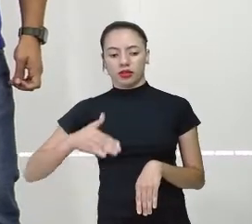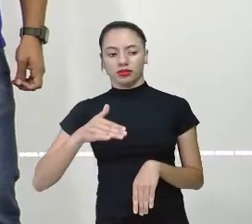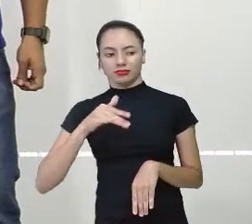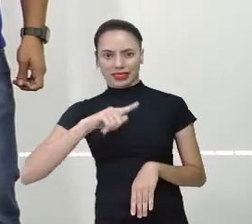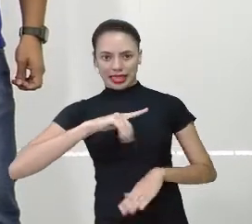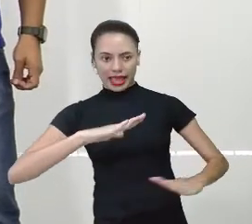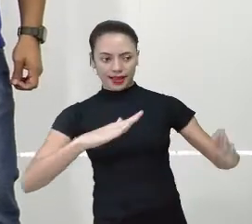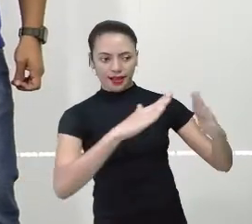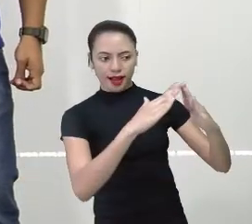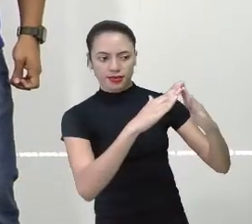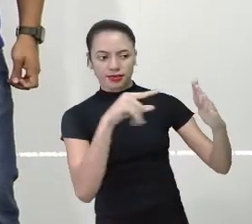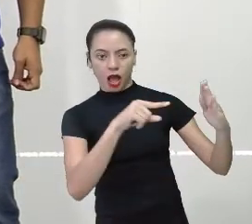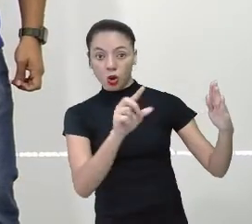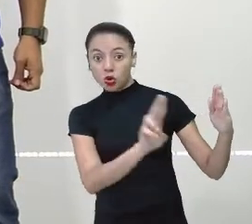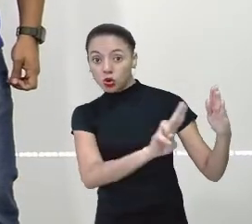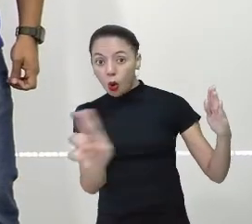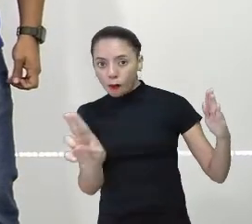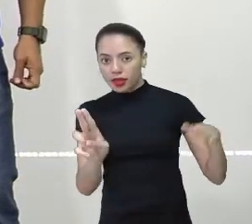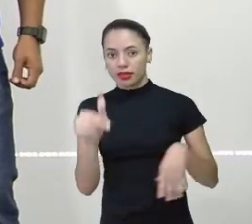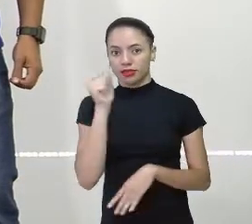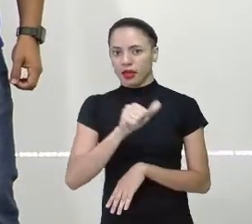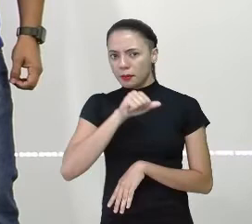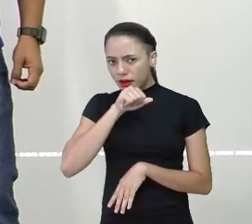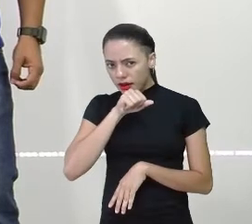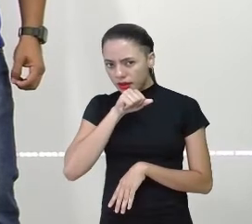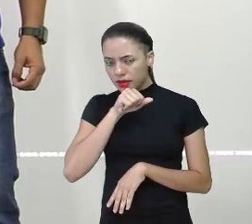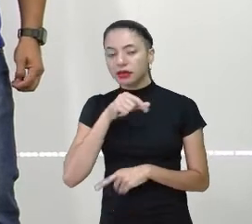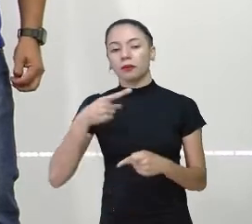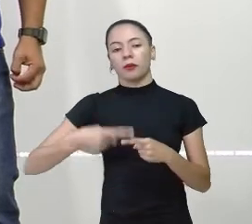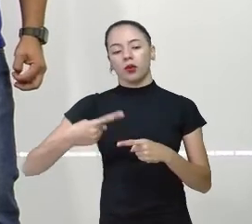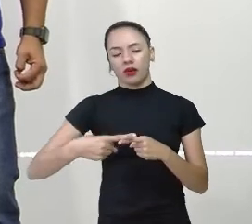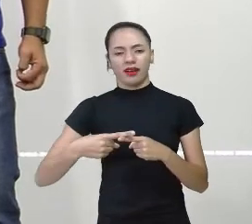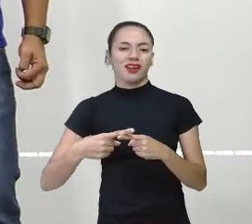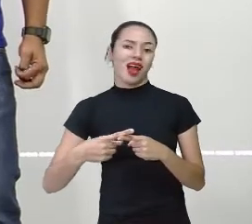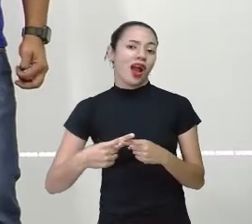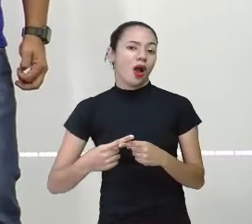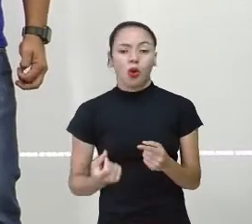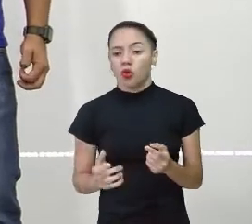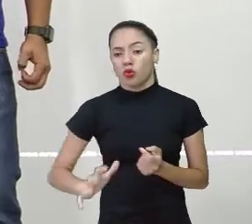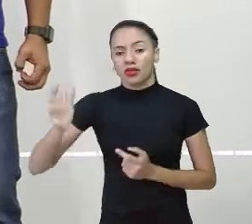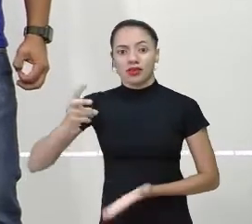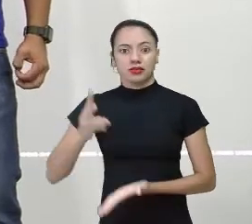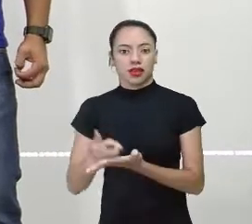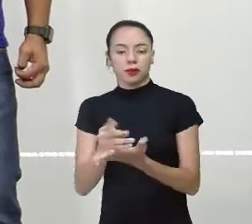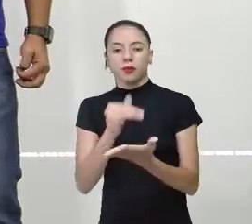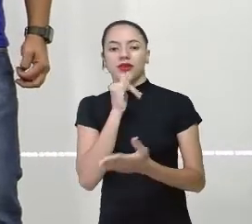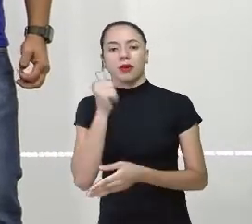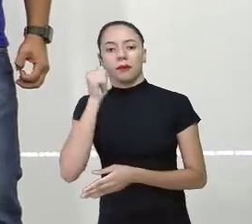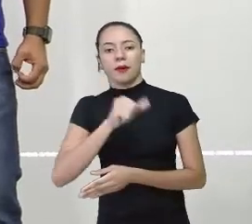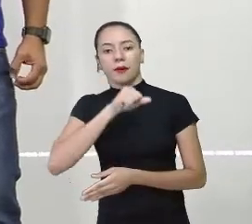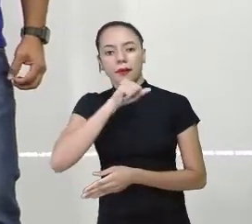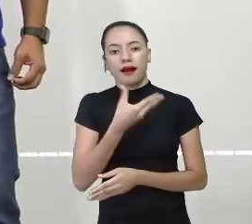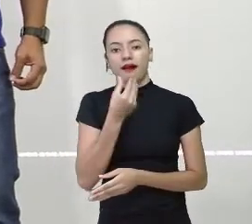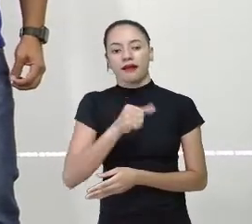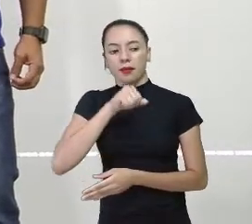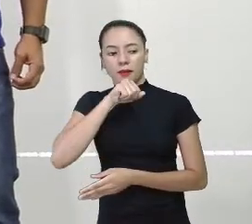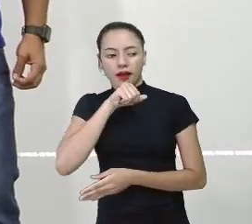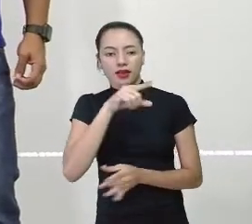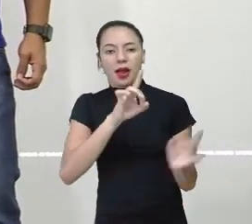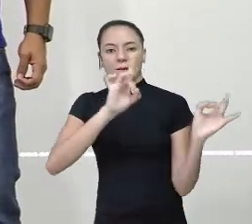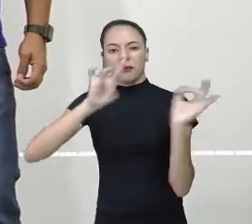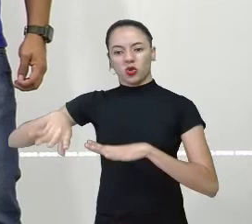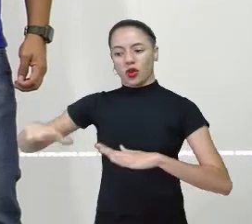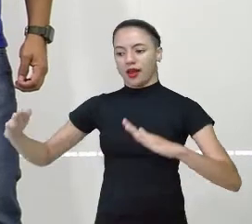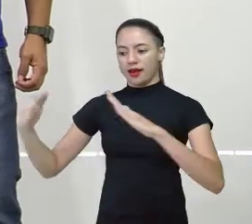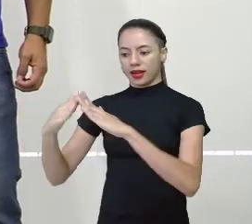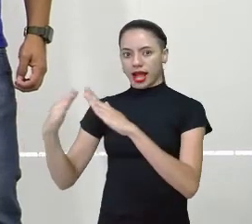no nome da mãe. Porque é muito comum os pais, às vezes, abandonarem a casa e depois querer tomar aquele imóvel